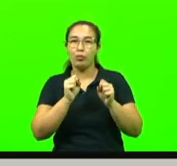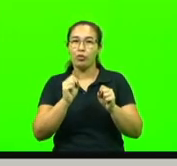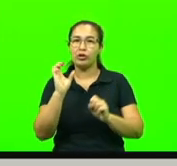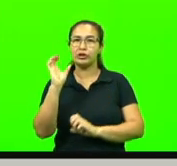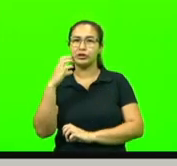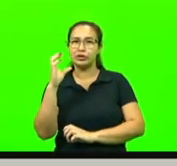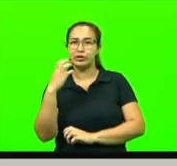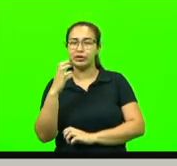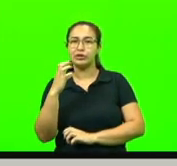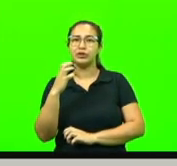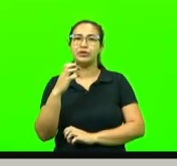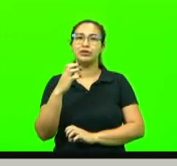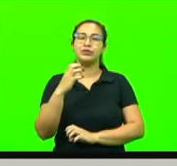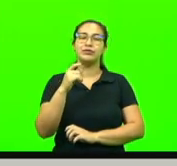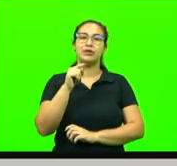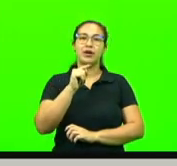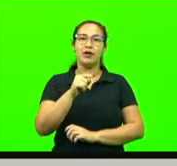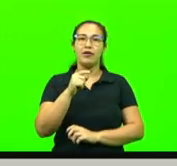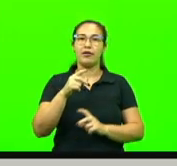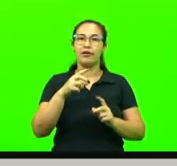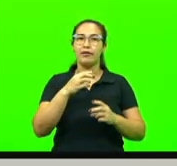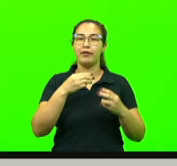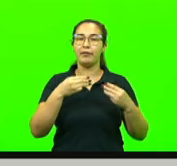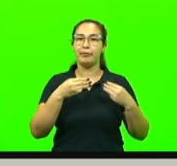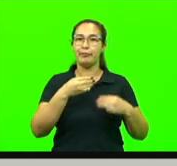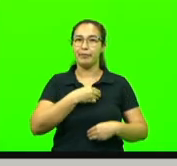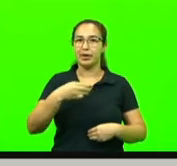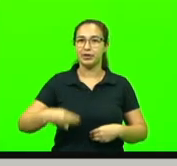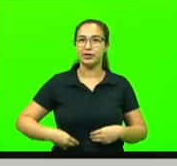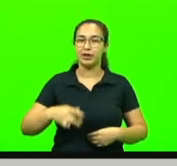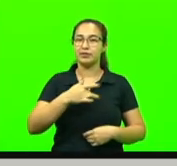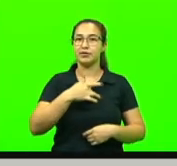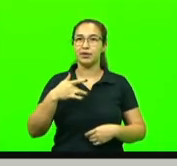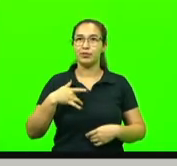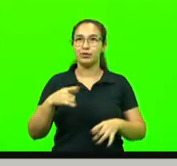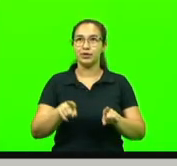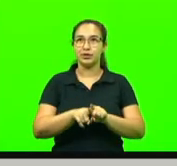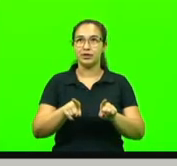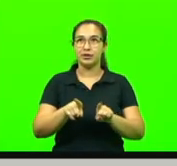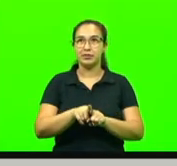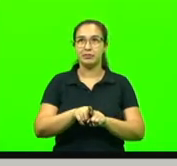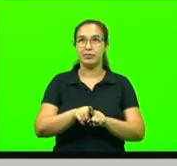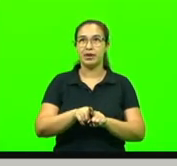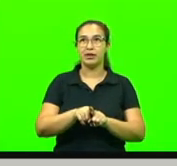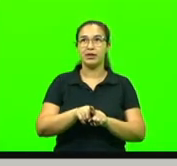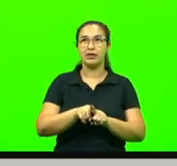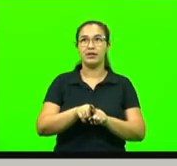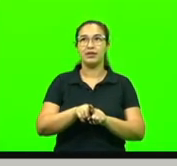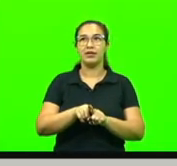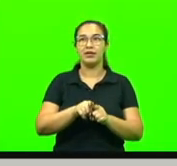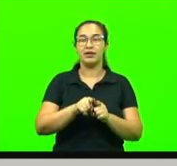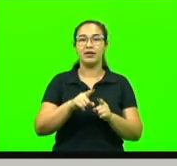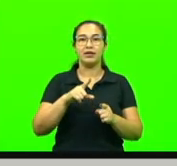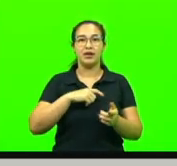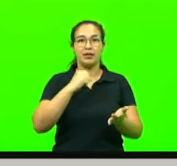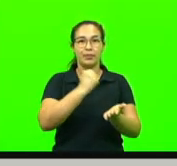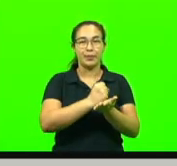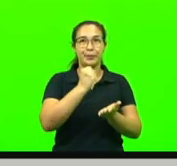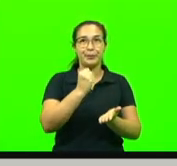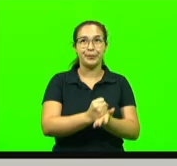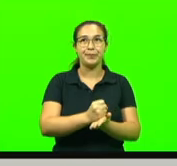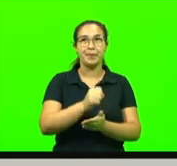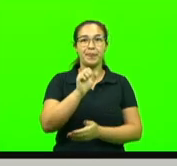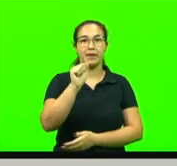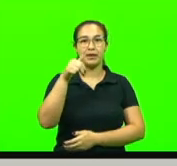reconhecida pelo Ministério da Saúde e certificada pela Agência Nacional de Vigilância Sanitária,